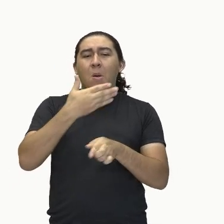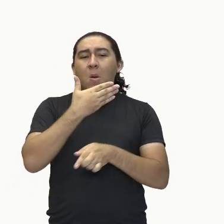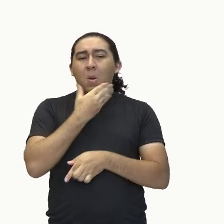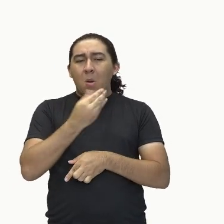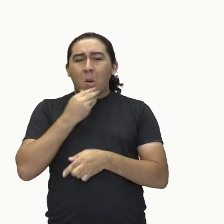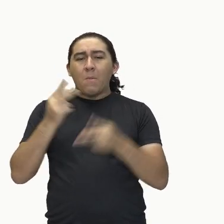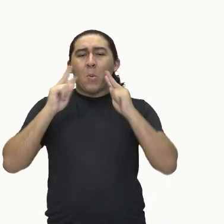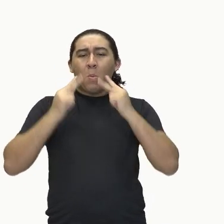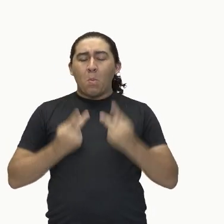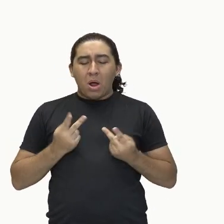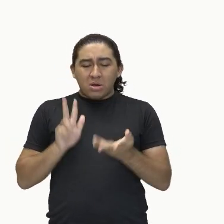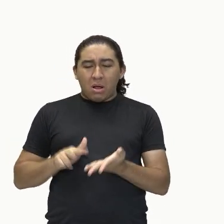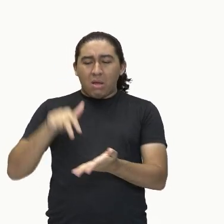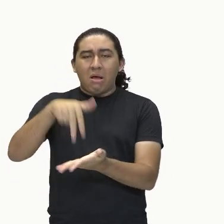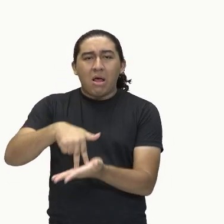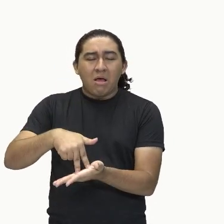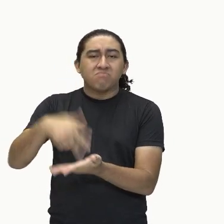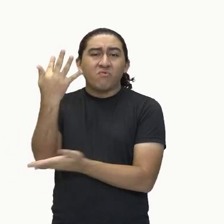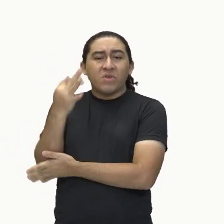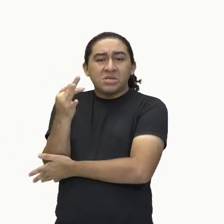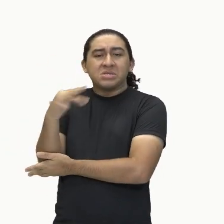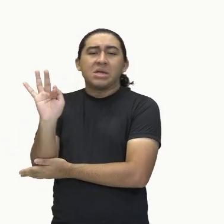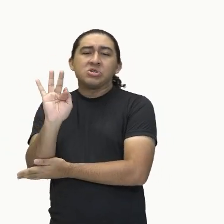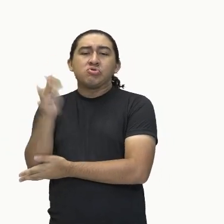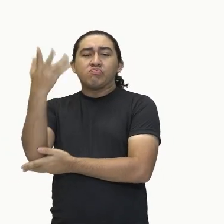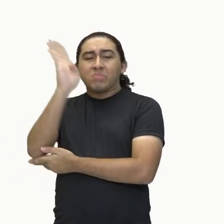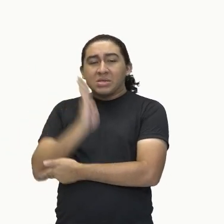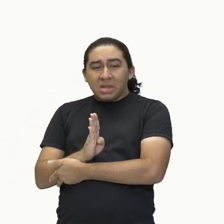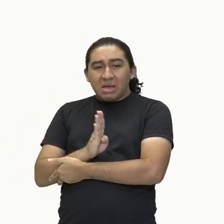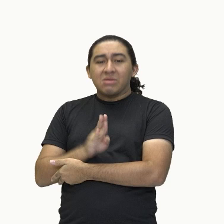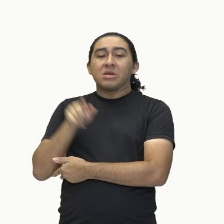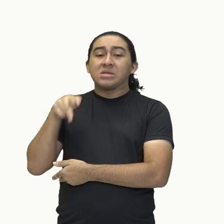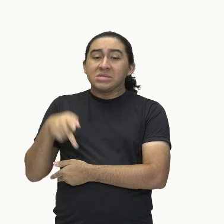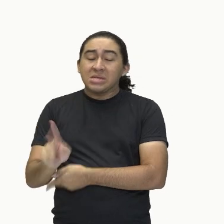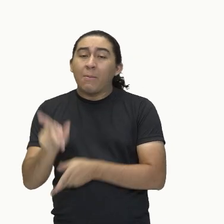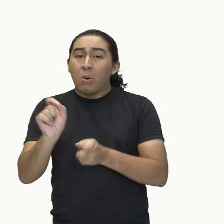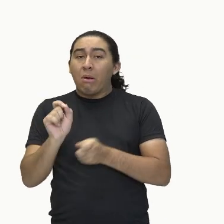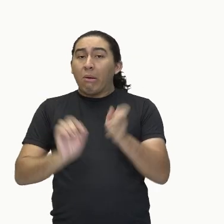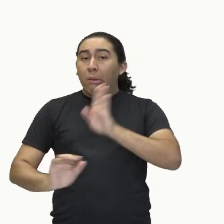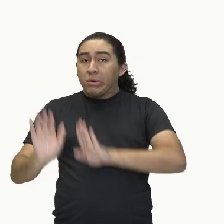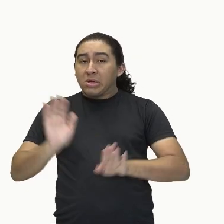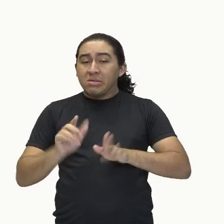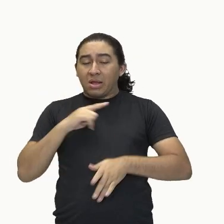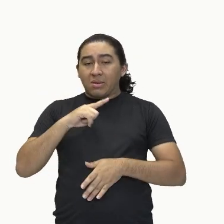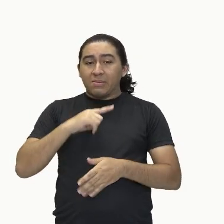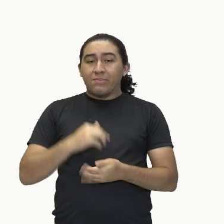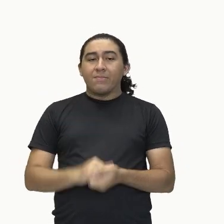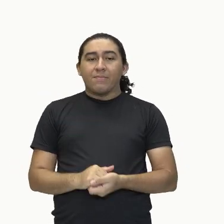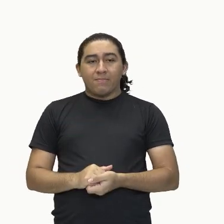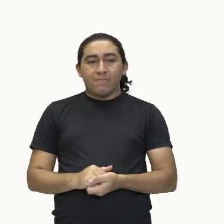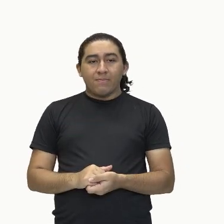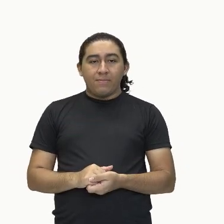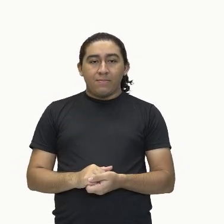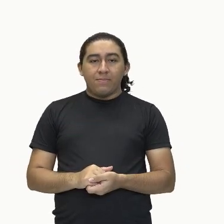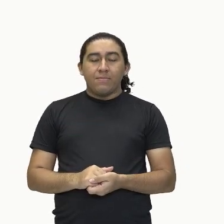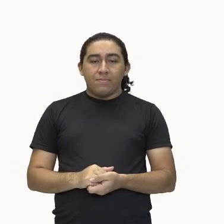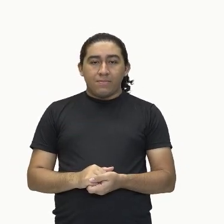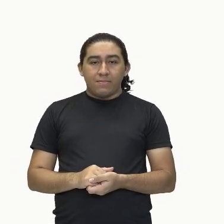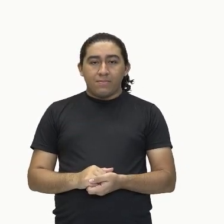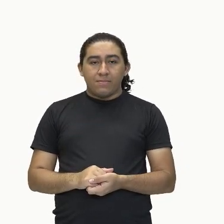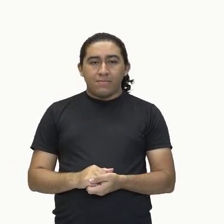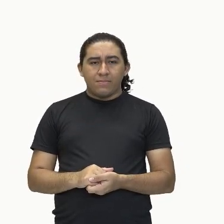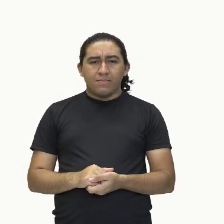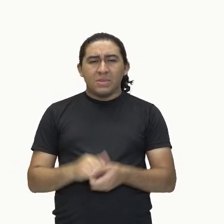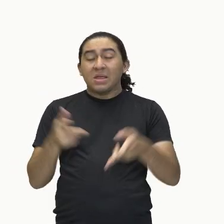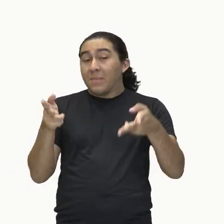que, sendo francês, brasileiro, ítalo, é sempre um cauteloso, pouco a pouco. Então, observem aí que nós temos a figura